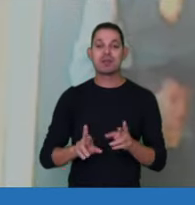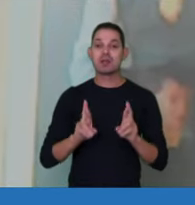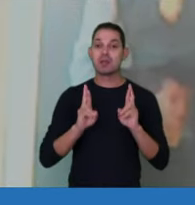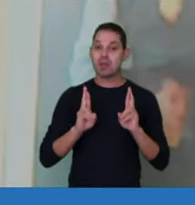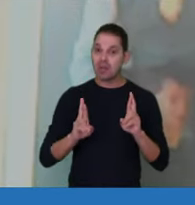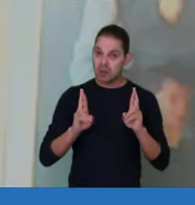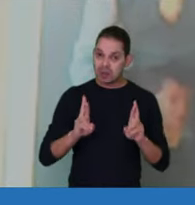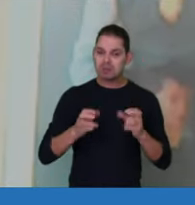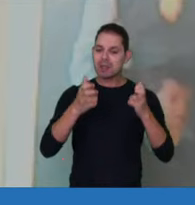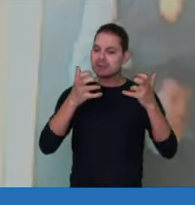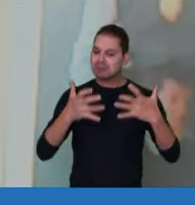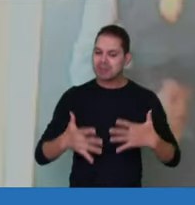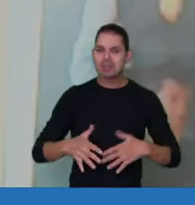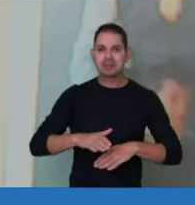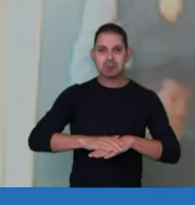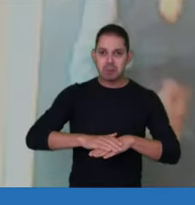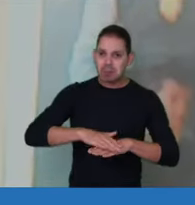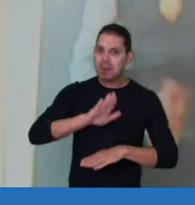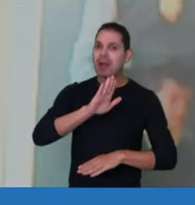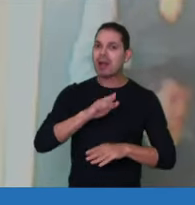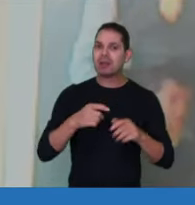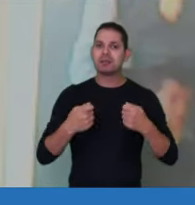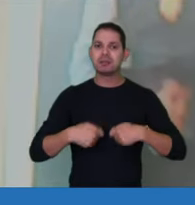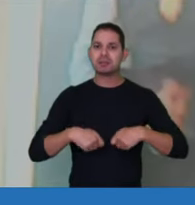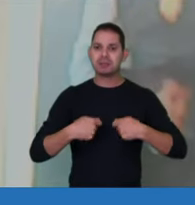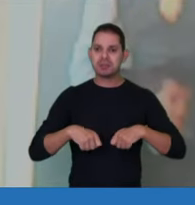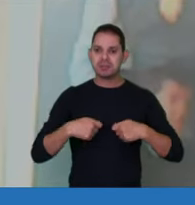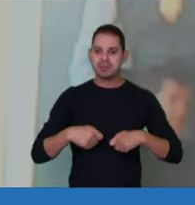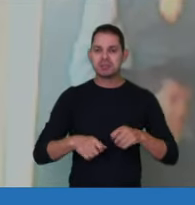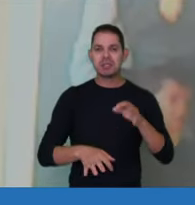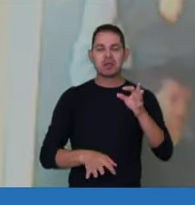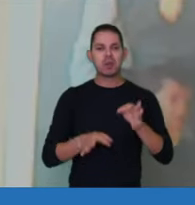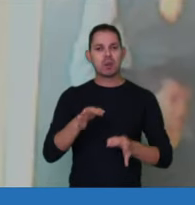mais. Eu espero uma justiça